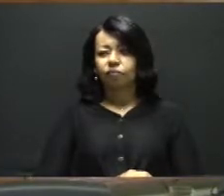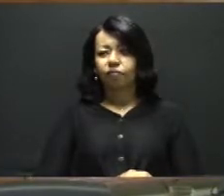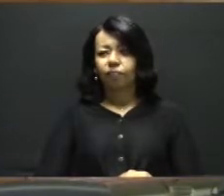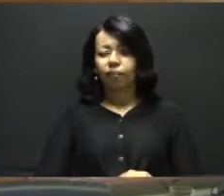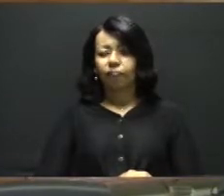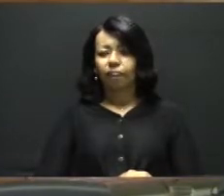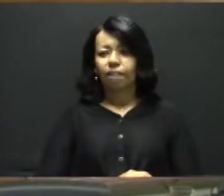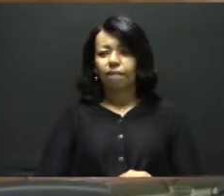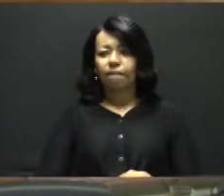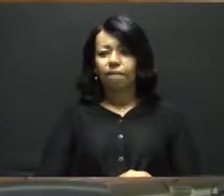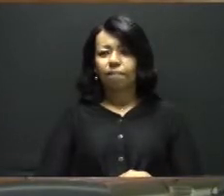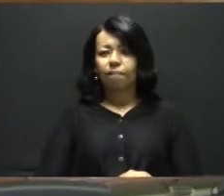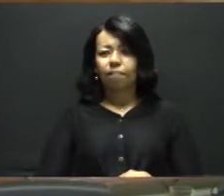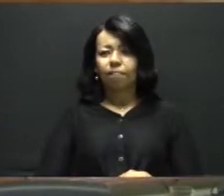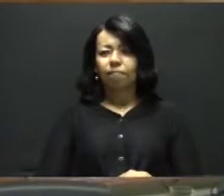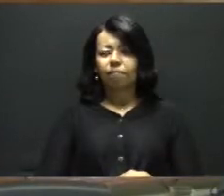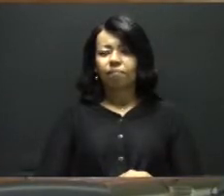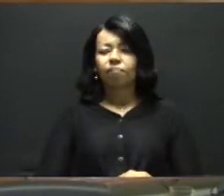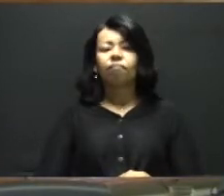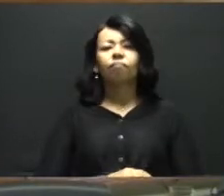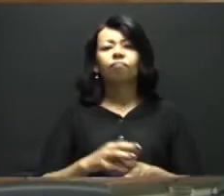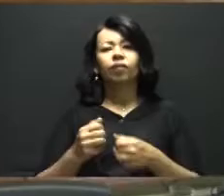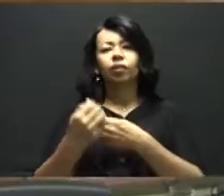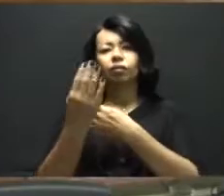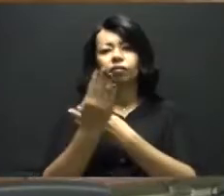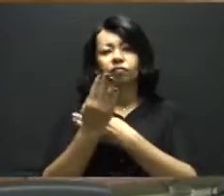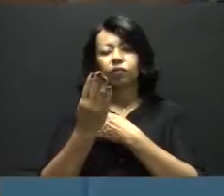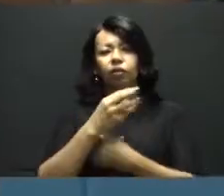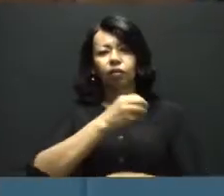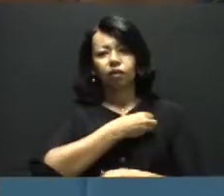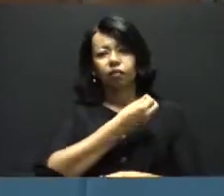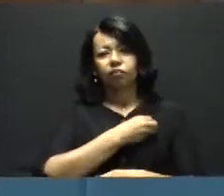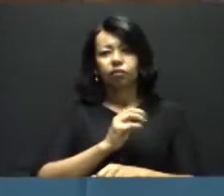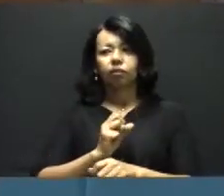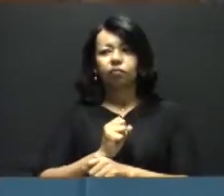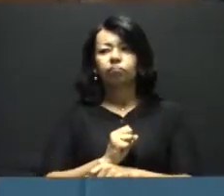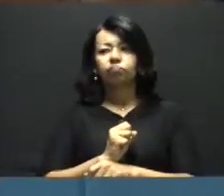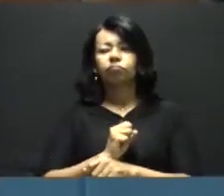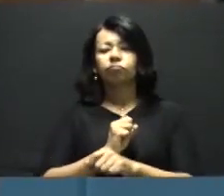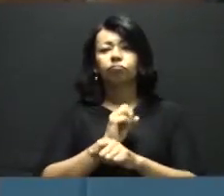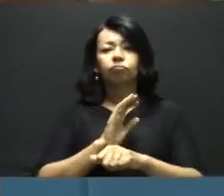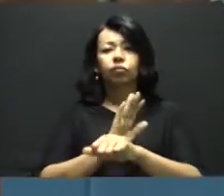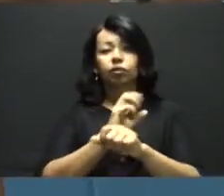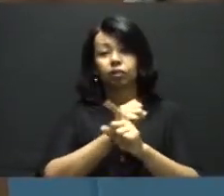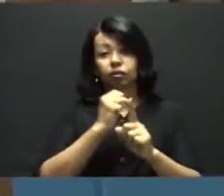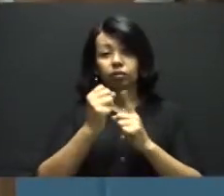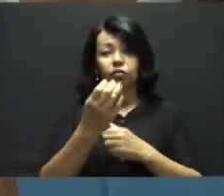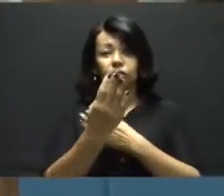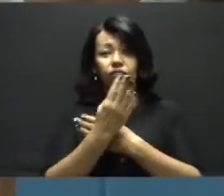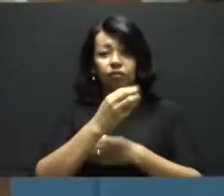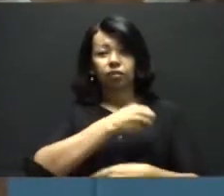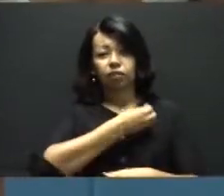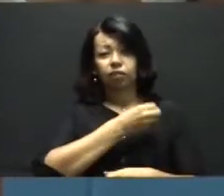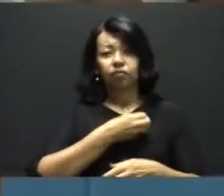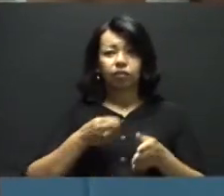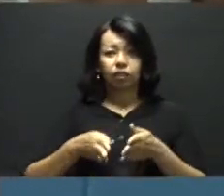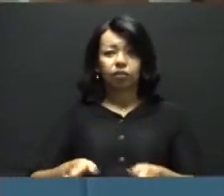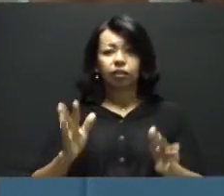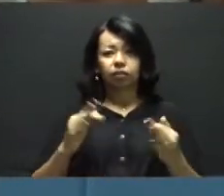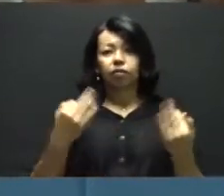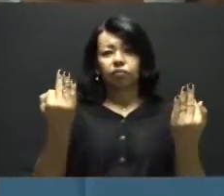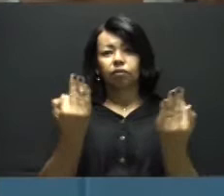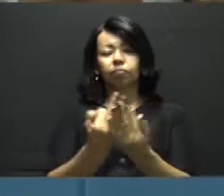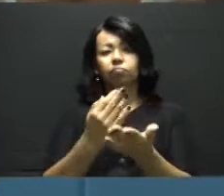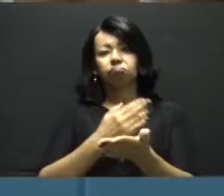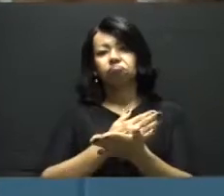com o objetivo de defender a vida a associação em defesa da vida nascente da família desde o momento